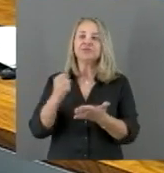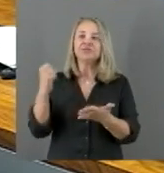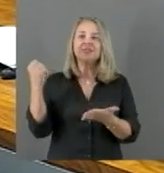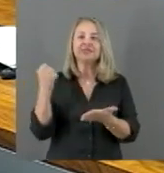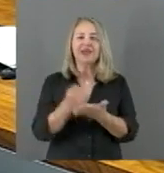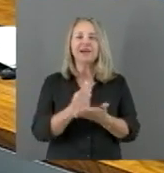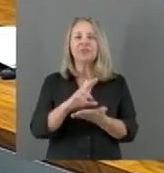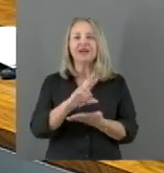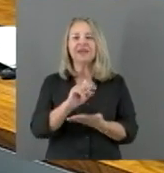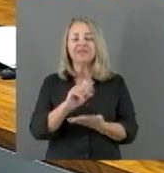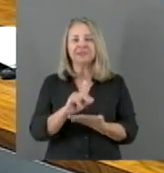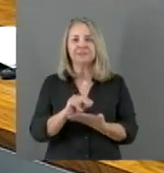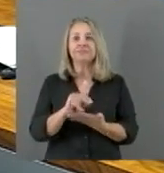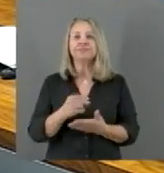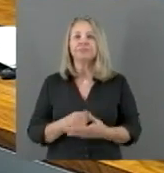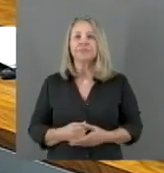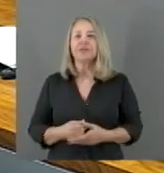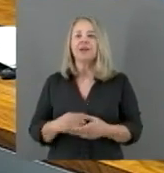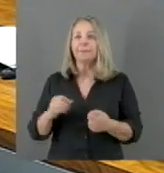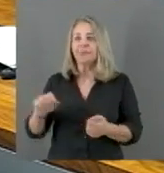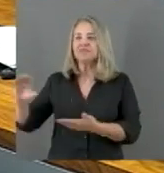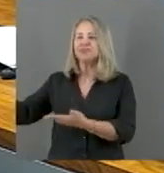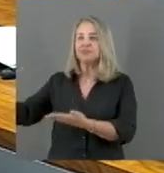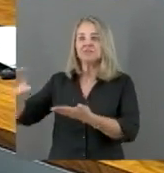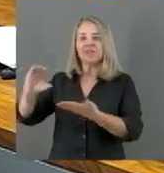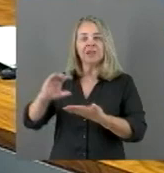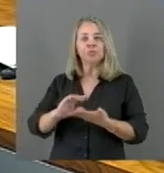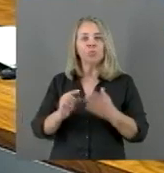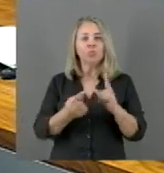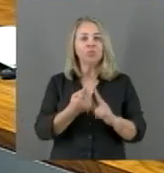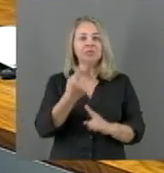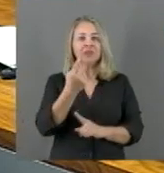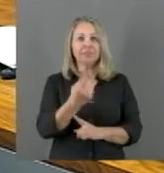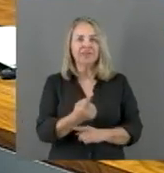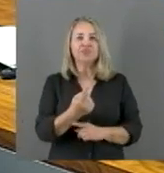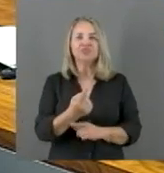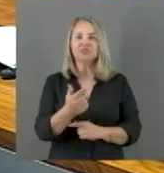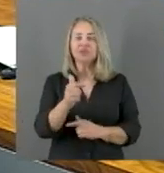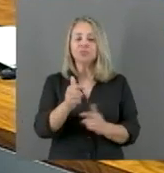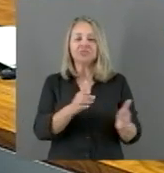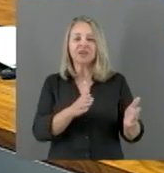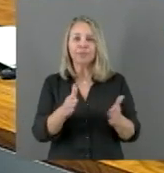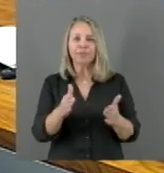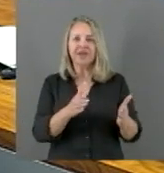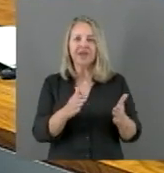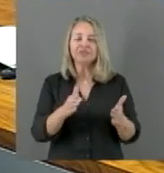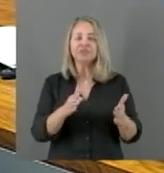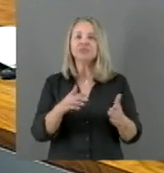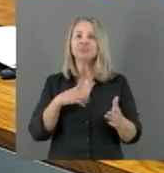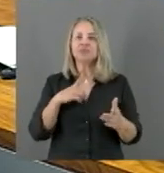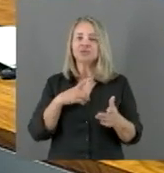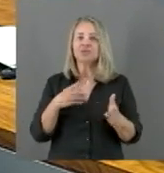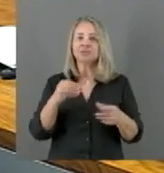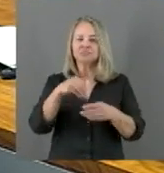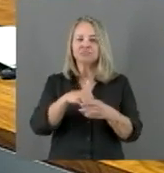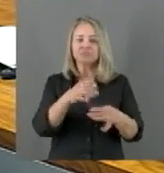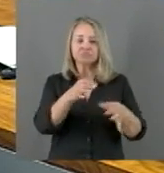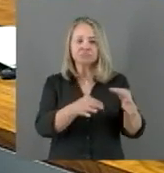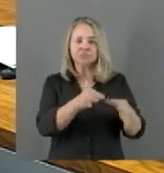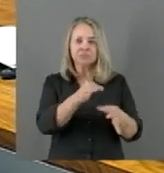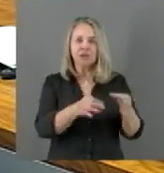ser realizado em guia única, não havendo razoabilidade em se manter no ordenamento jurídico